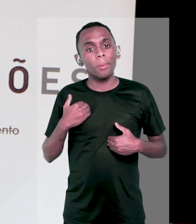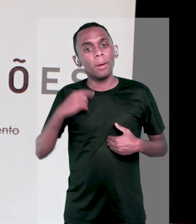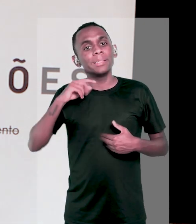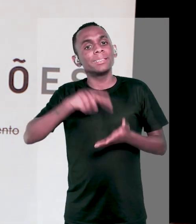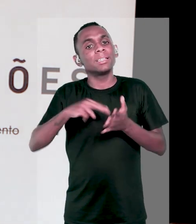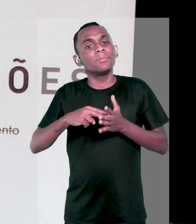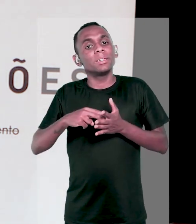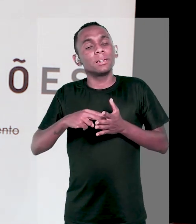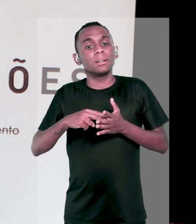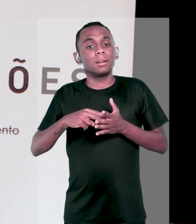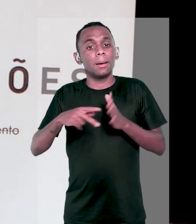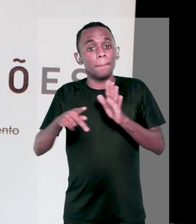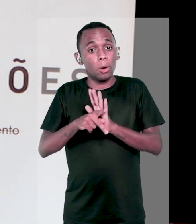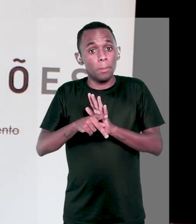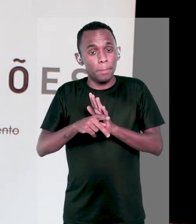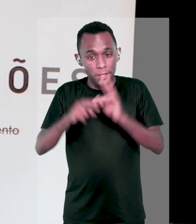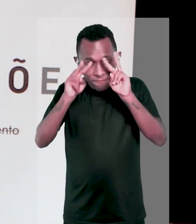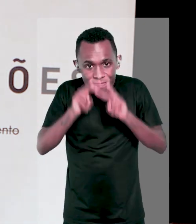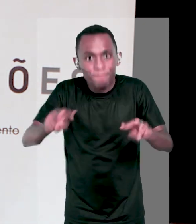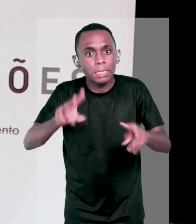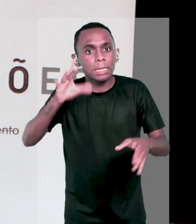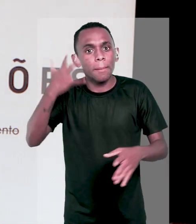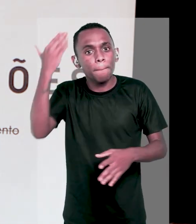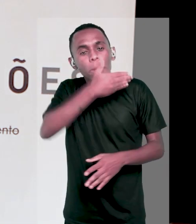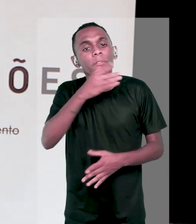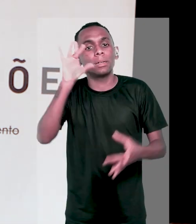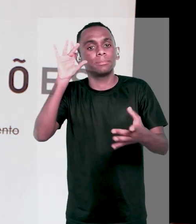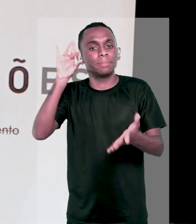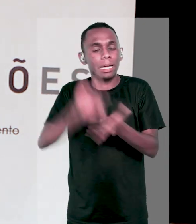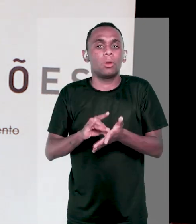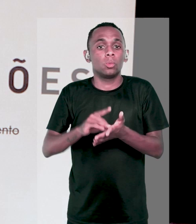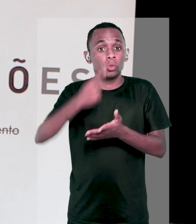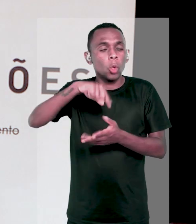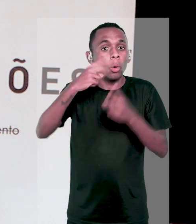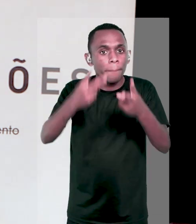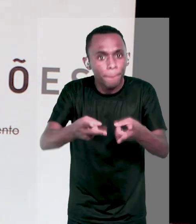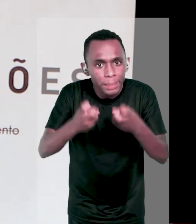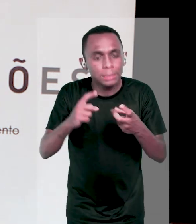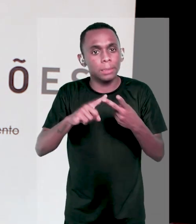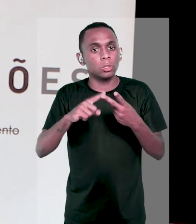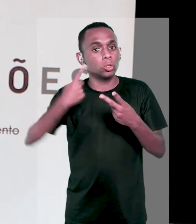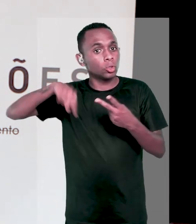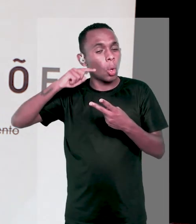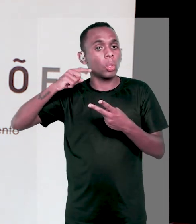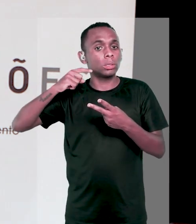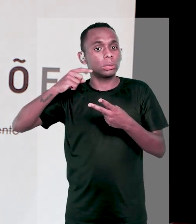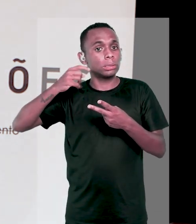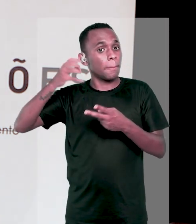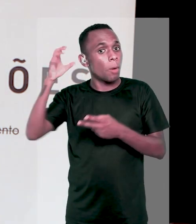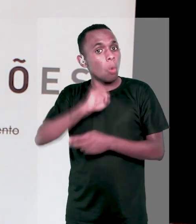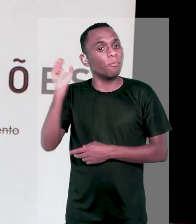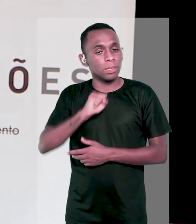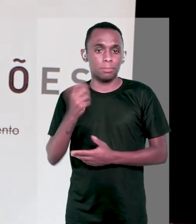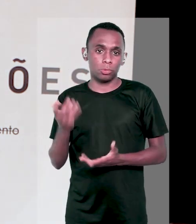irradia infinitamente o seu pensamento mas nós temos que prestar atenção nessa palavra pensamento